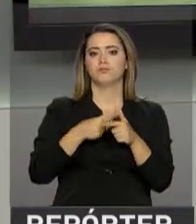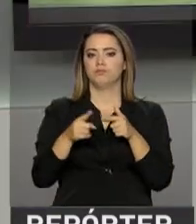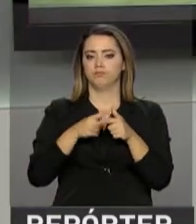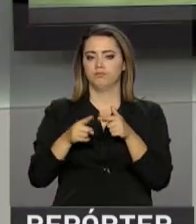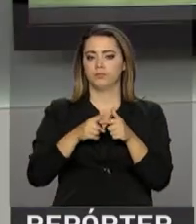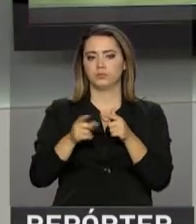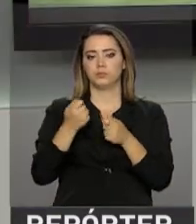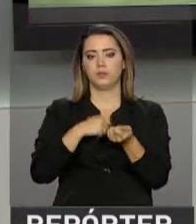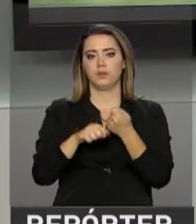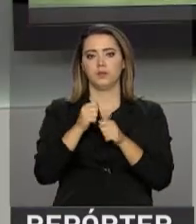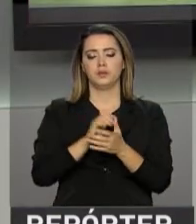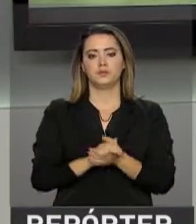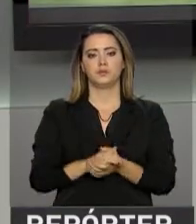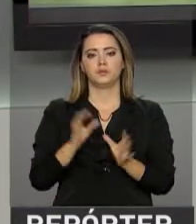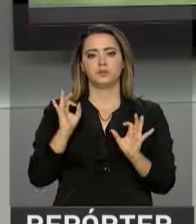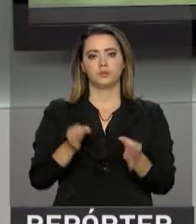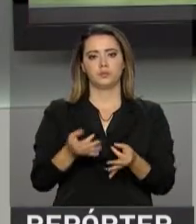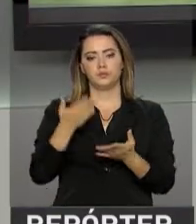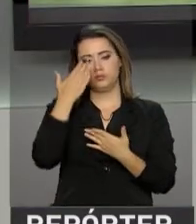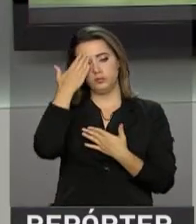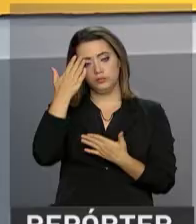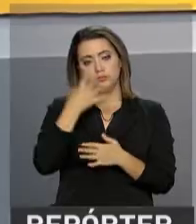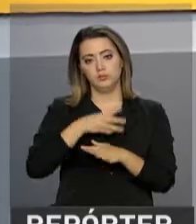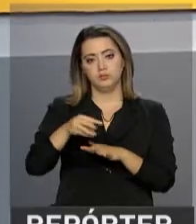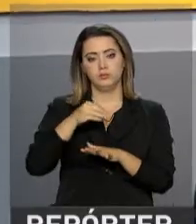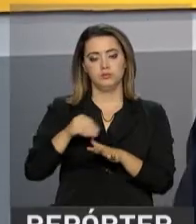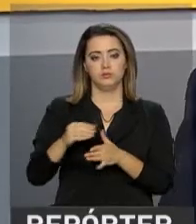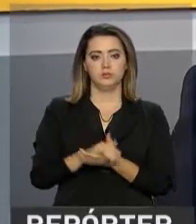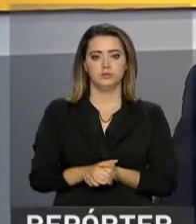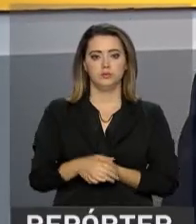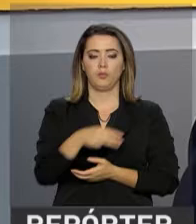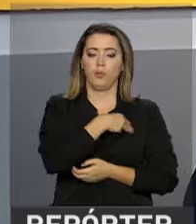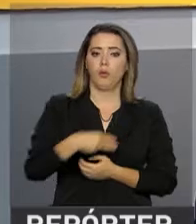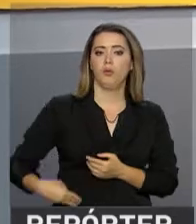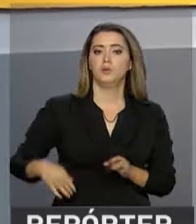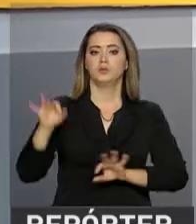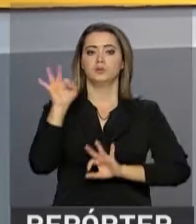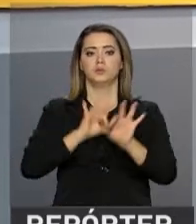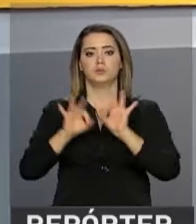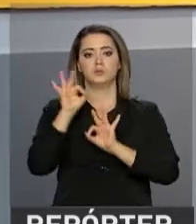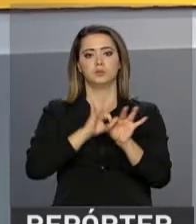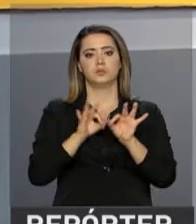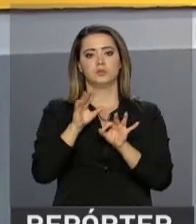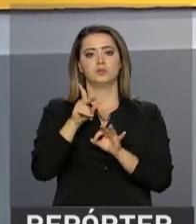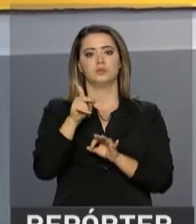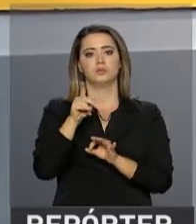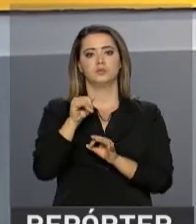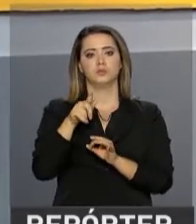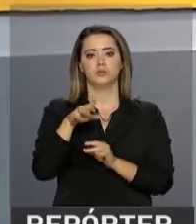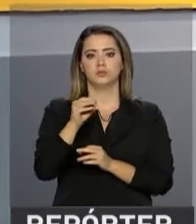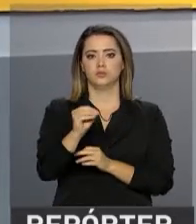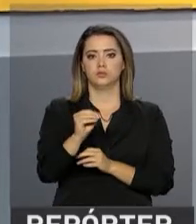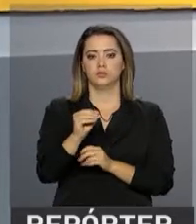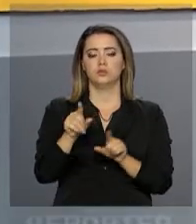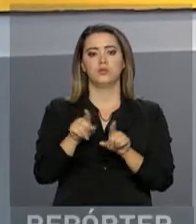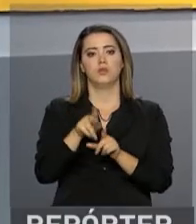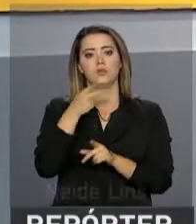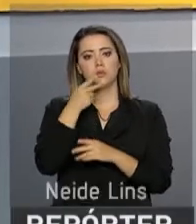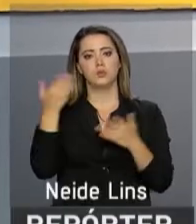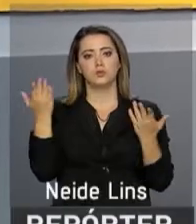roberto bertulani obrigada pelas informações o ministro do planejamento desenvolvimento e gestão de oliveira